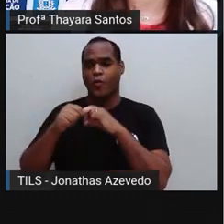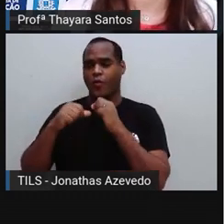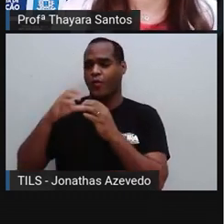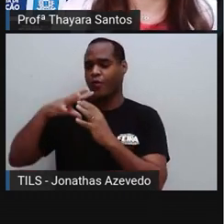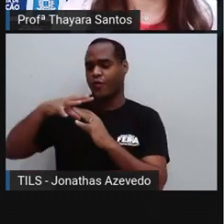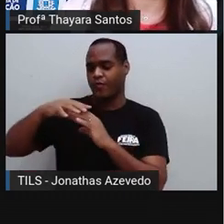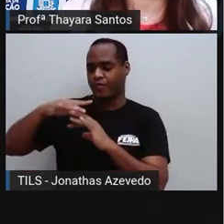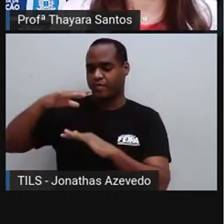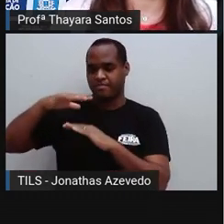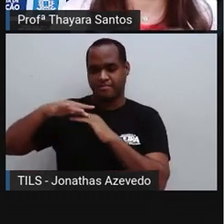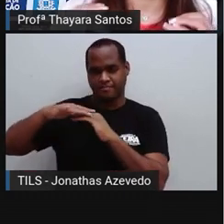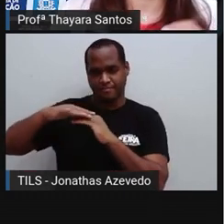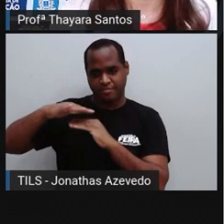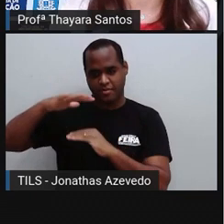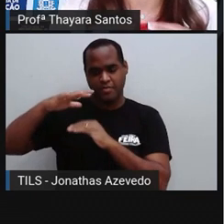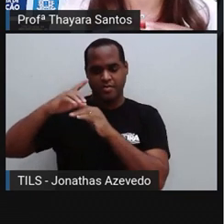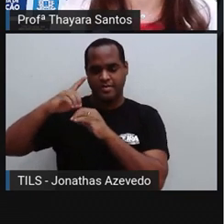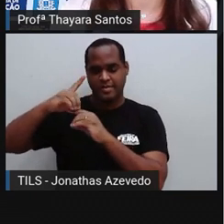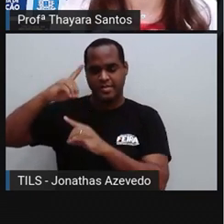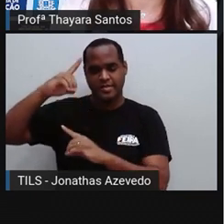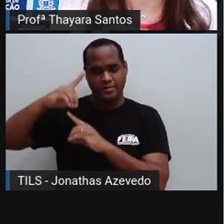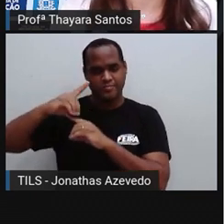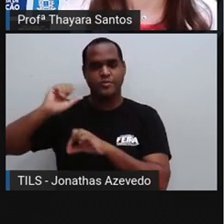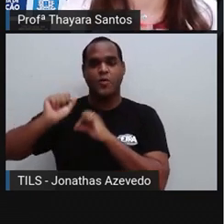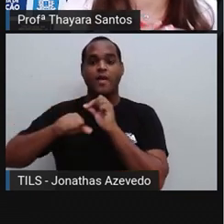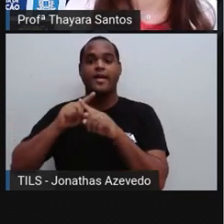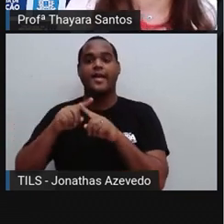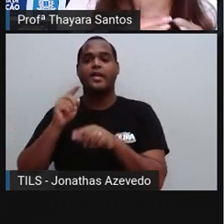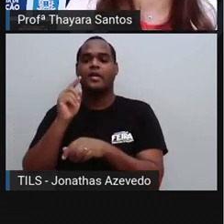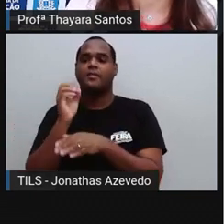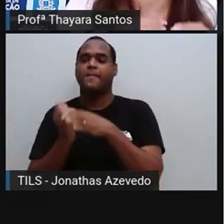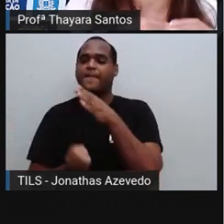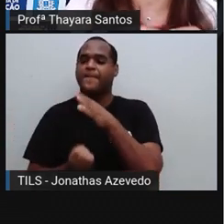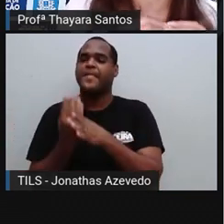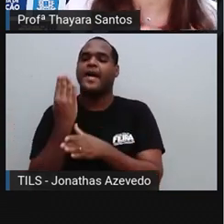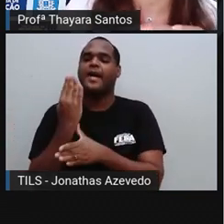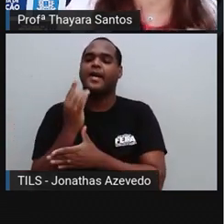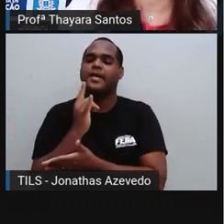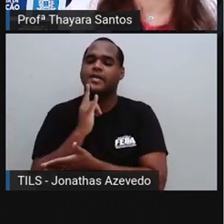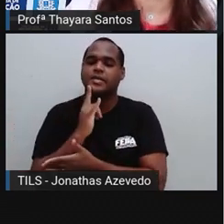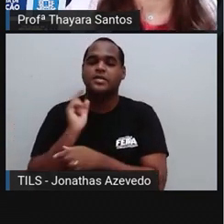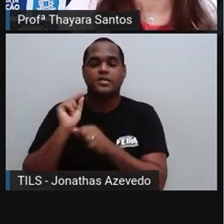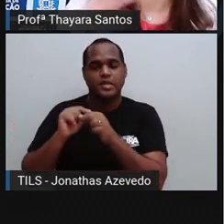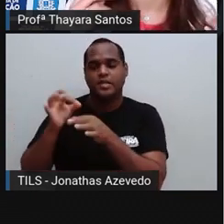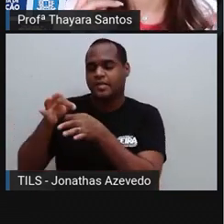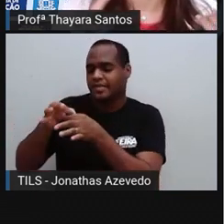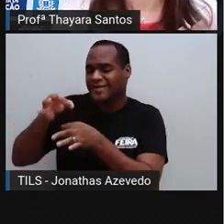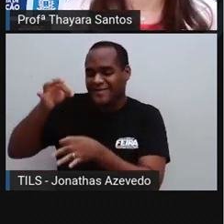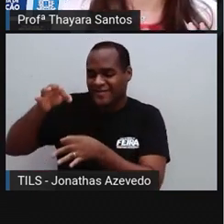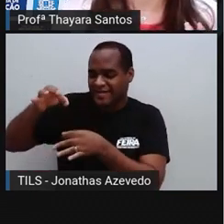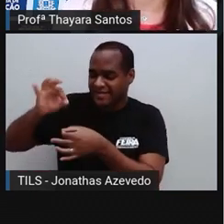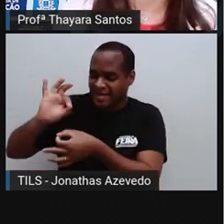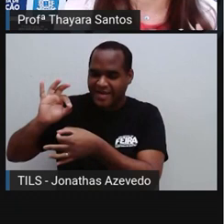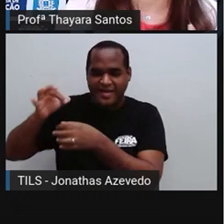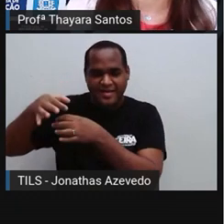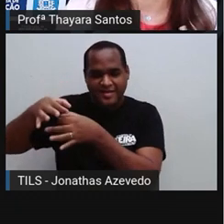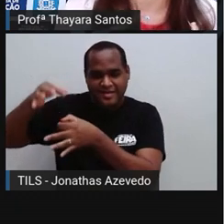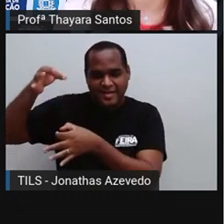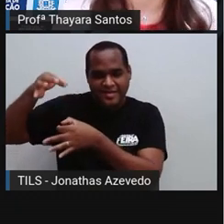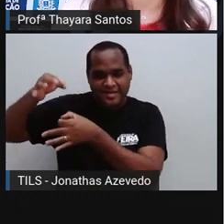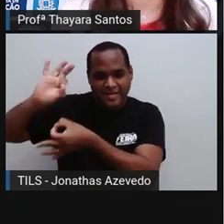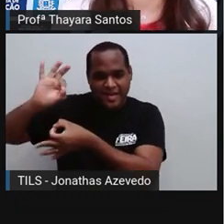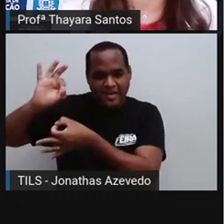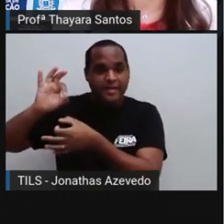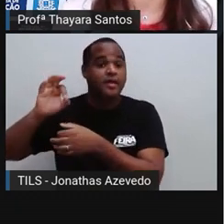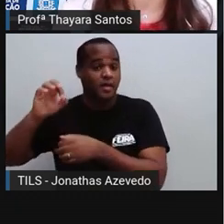destilação de alguns vegetais. E ela é produzida, o álcool é produzido a partir da cana-de-açúcar. Então, vinho, cerveja e